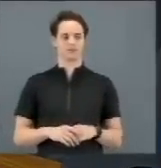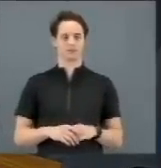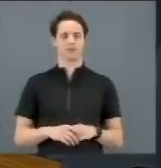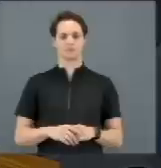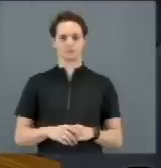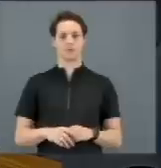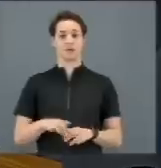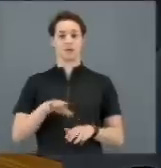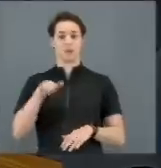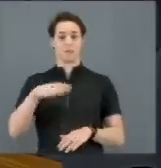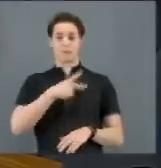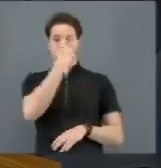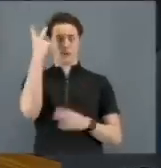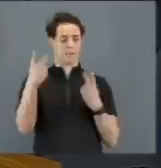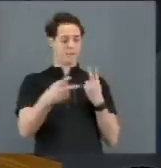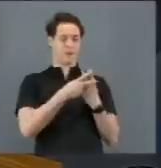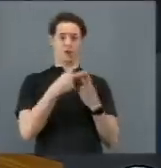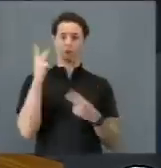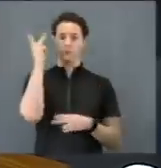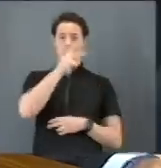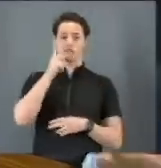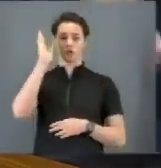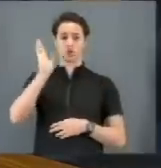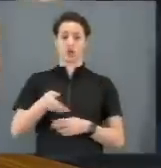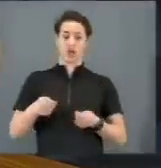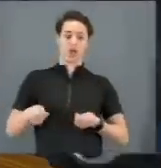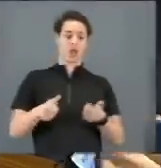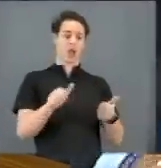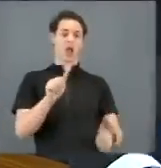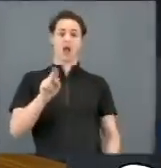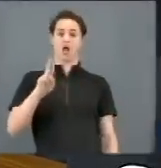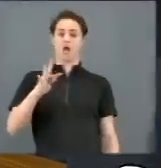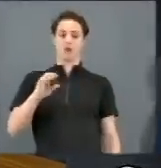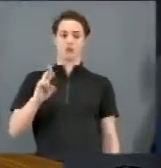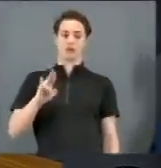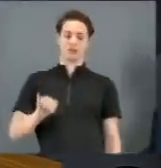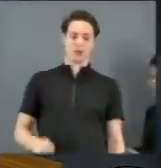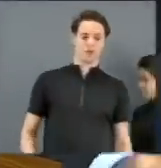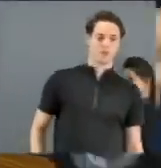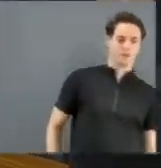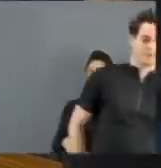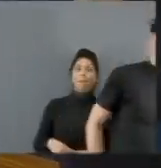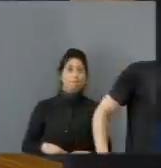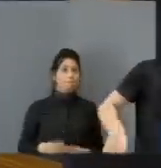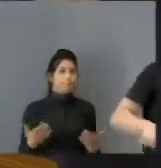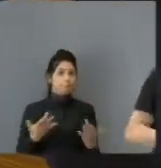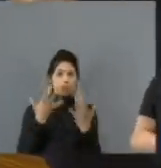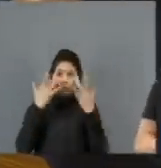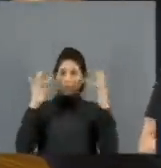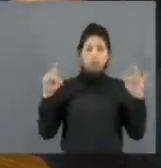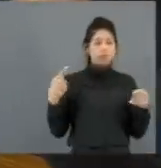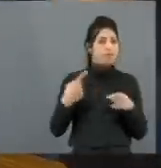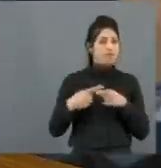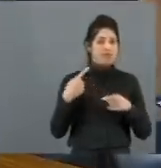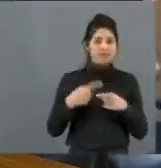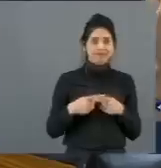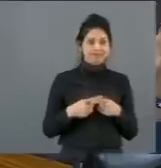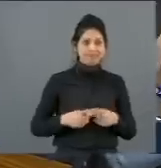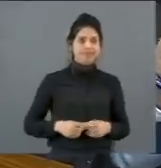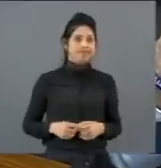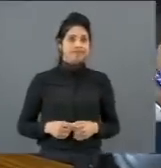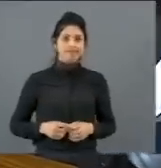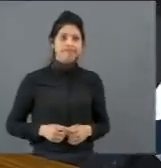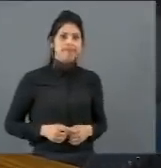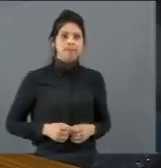presos políticos lá, que eu não estava autorizado aí porque eu era investigado. E eu não sei até agora por quê. Então,